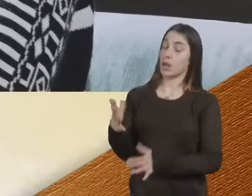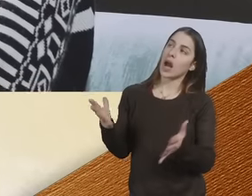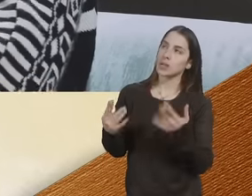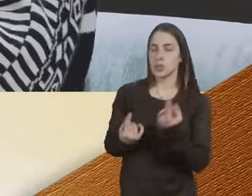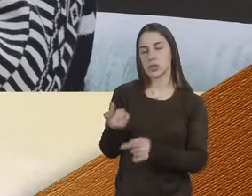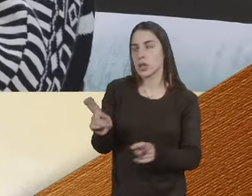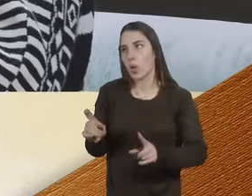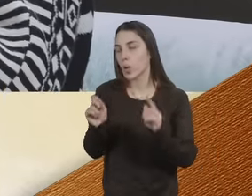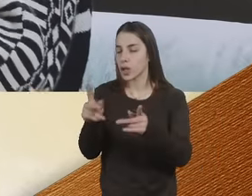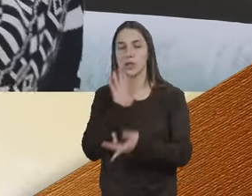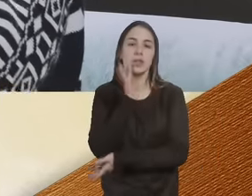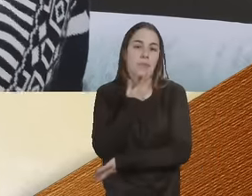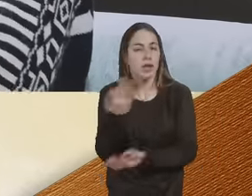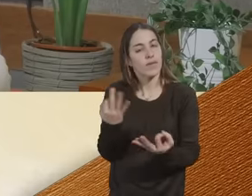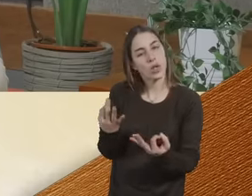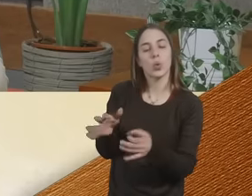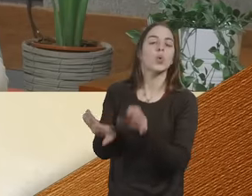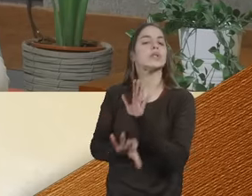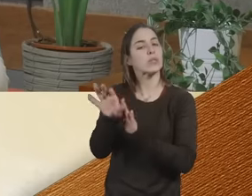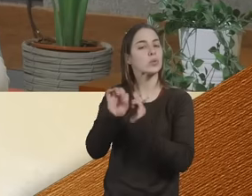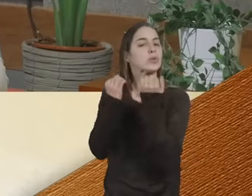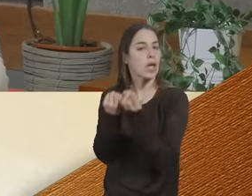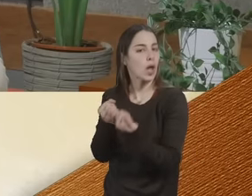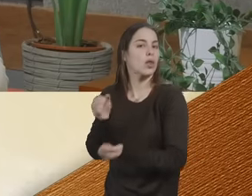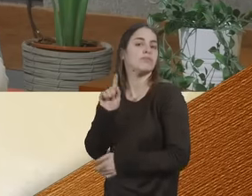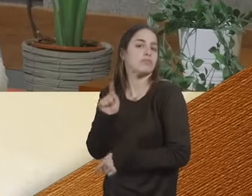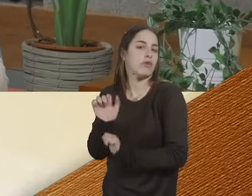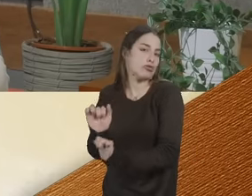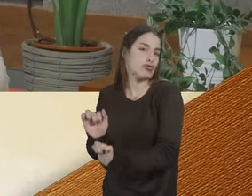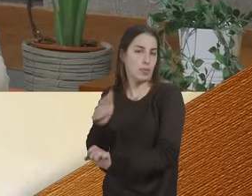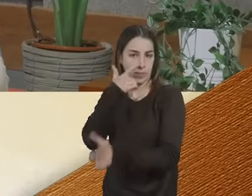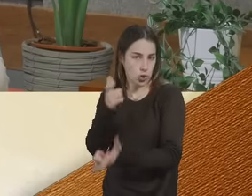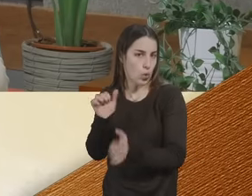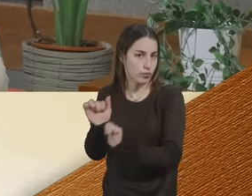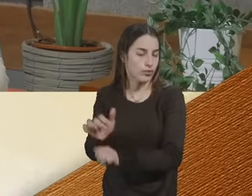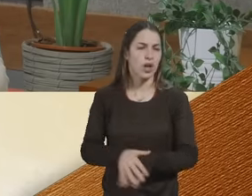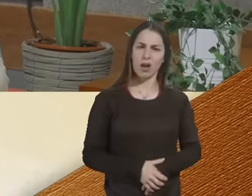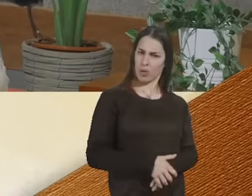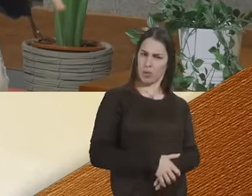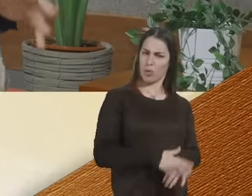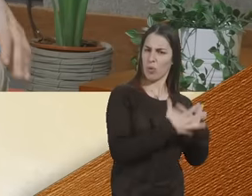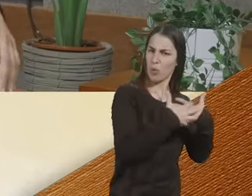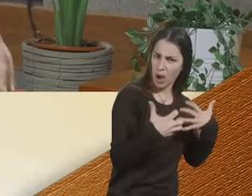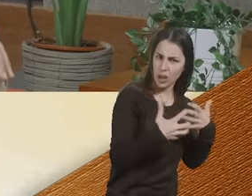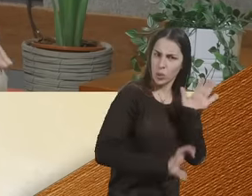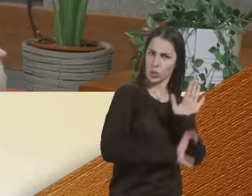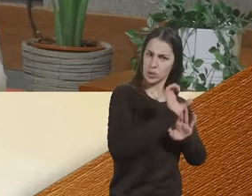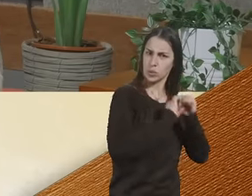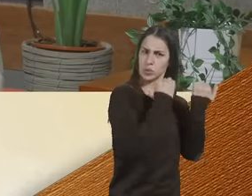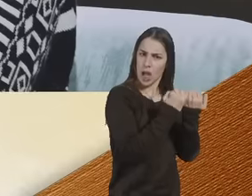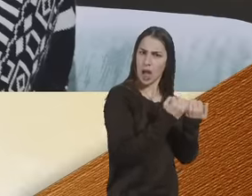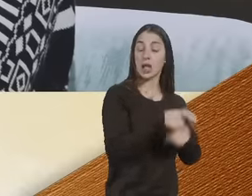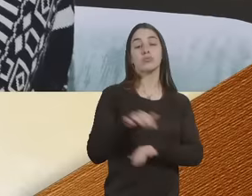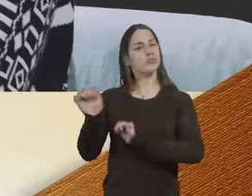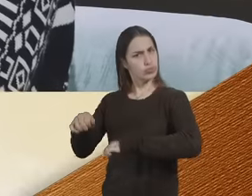atenção. Depende da condição social do próprio dono. Um gato consegue sentir a condição social do próprio dono? Sim, exatamente. Por isso é